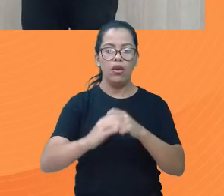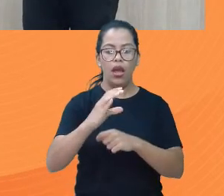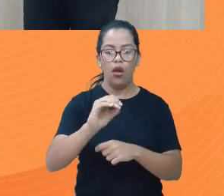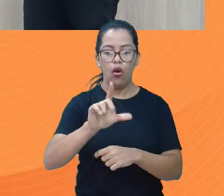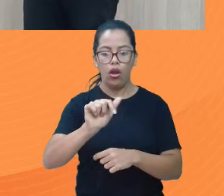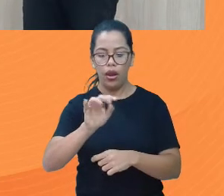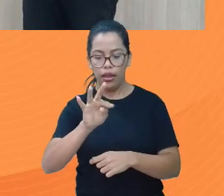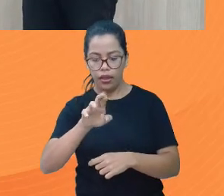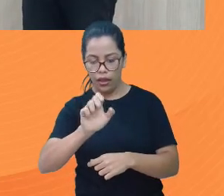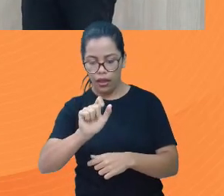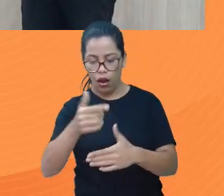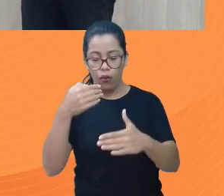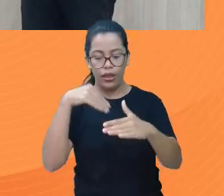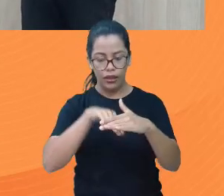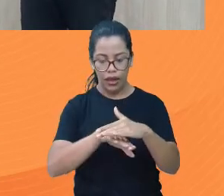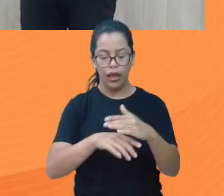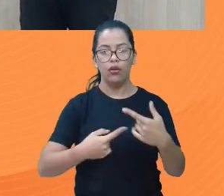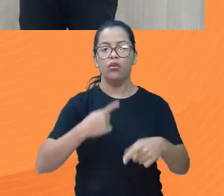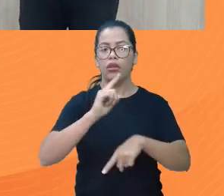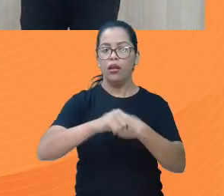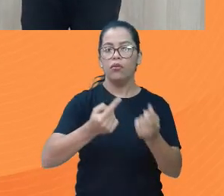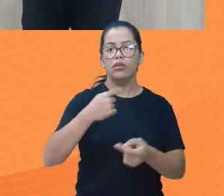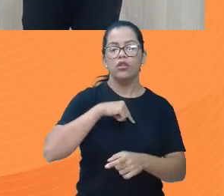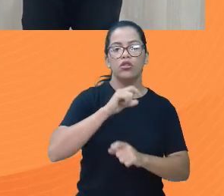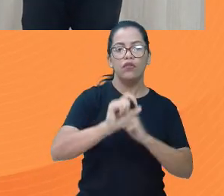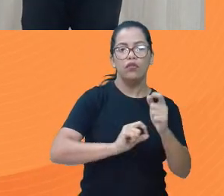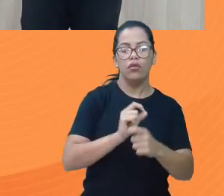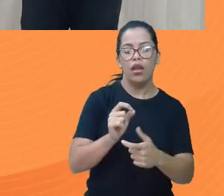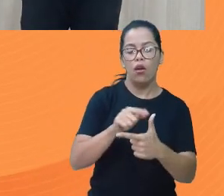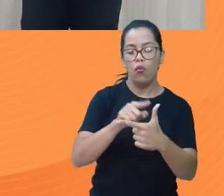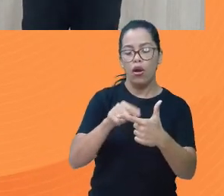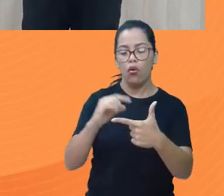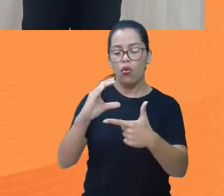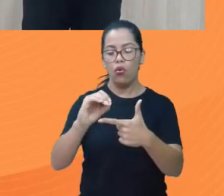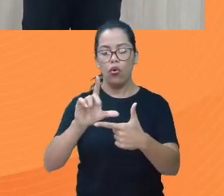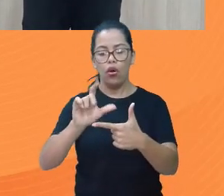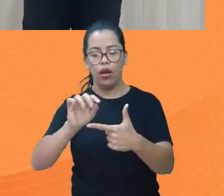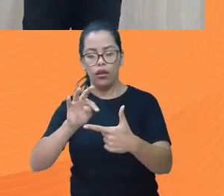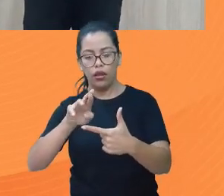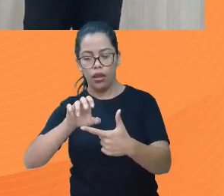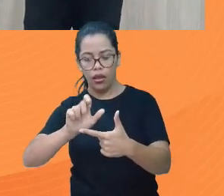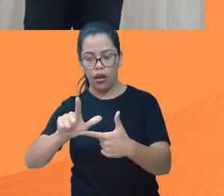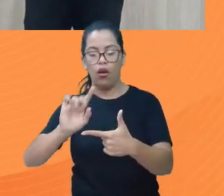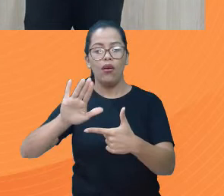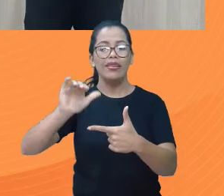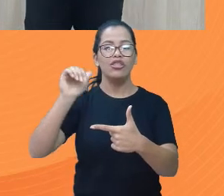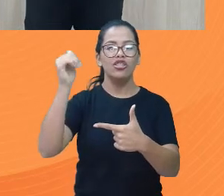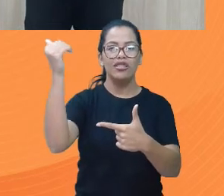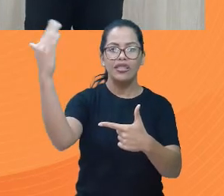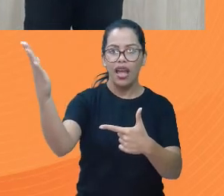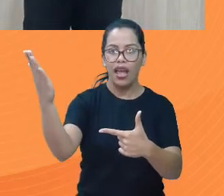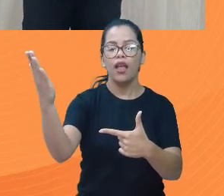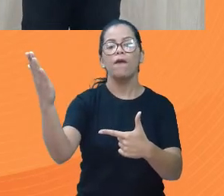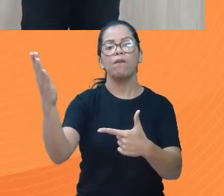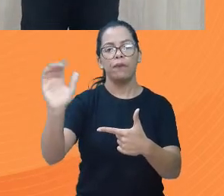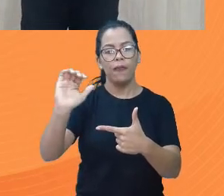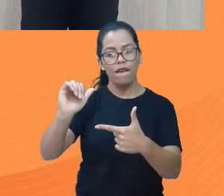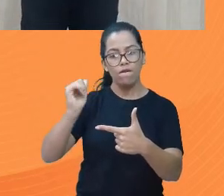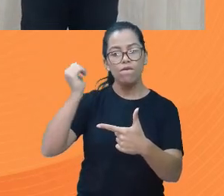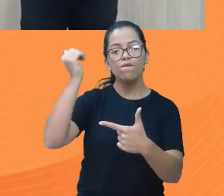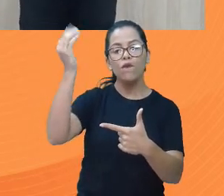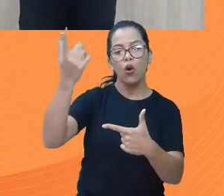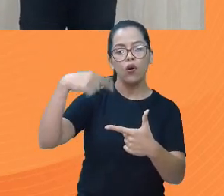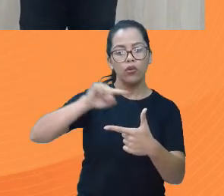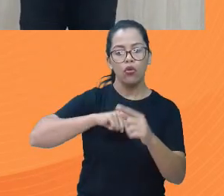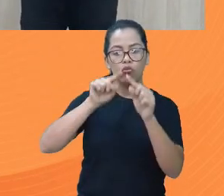joia? Depois a gente viu os ângulos colaterais externos. Então, se eles são externos, os ângulos estão fora do